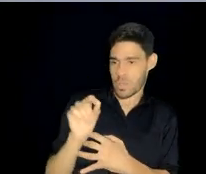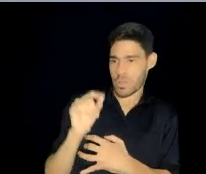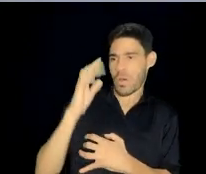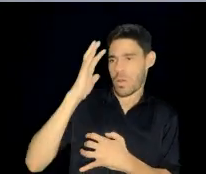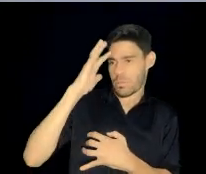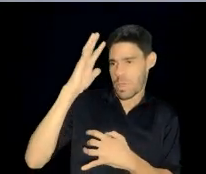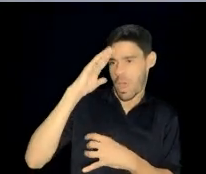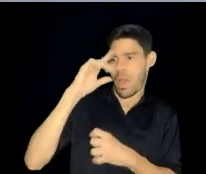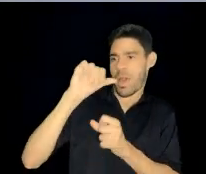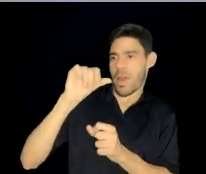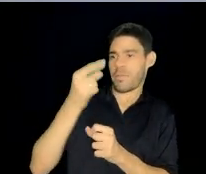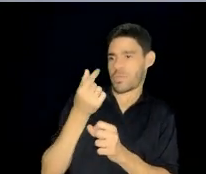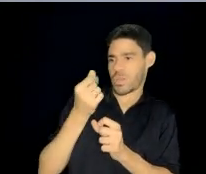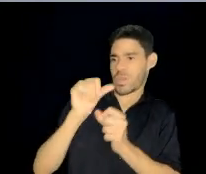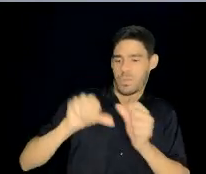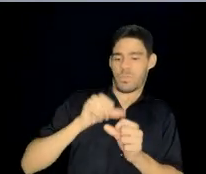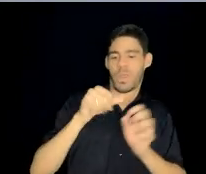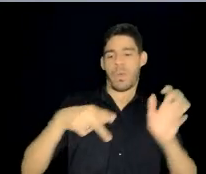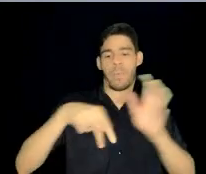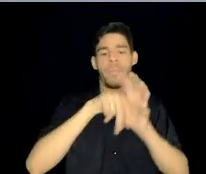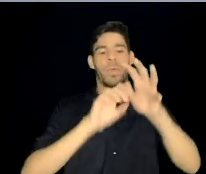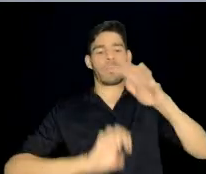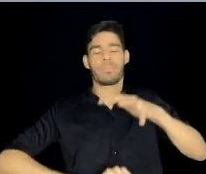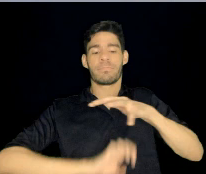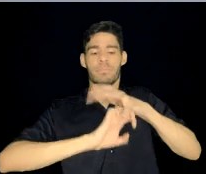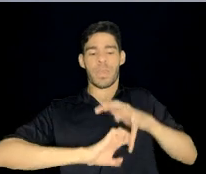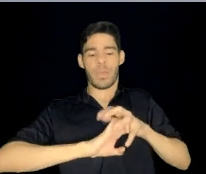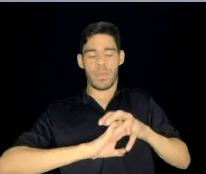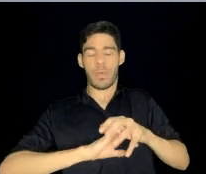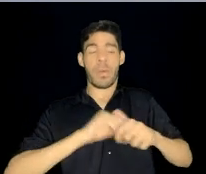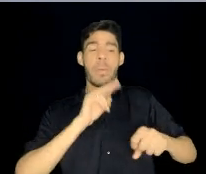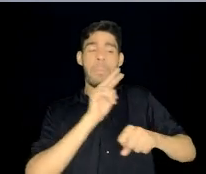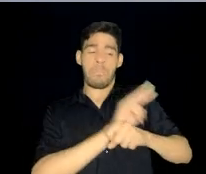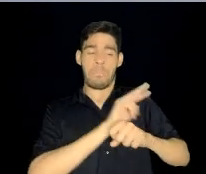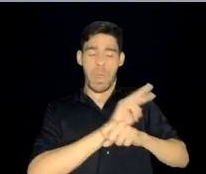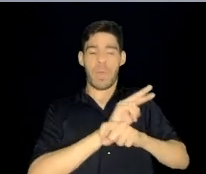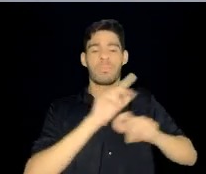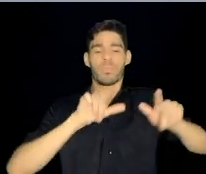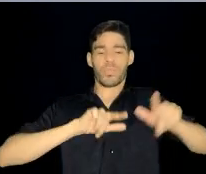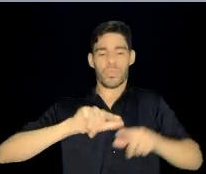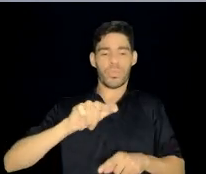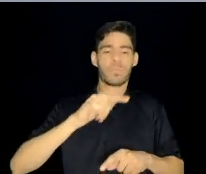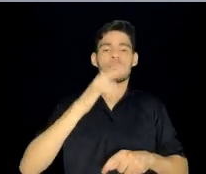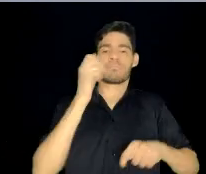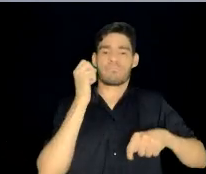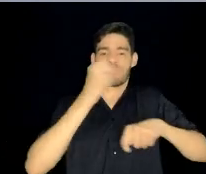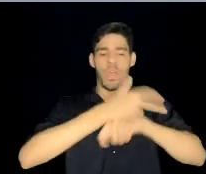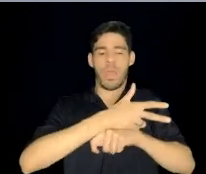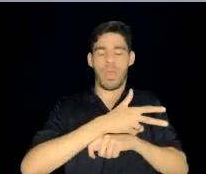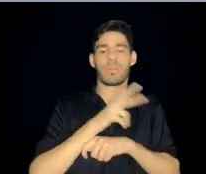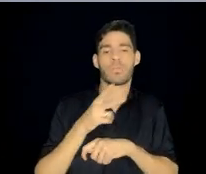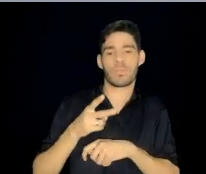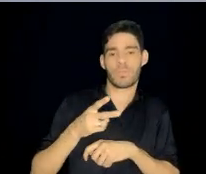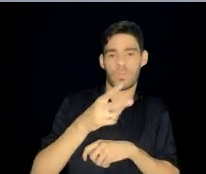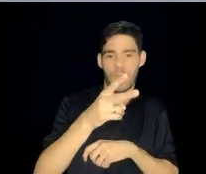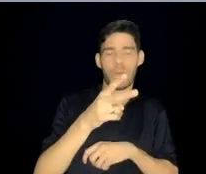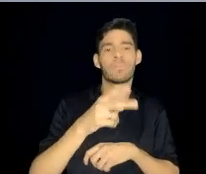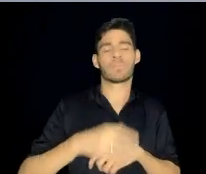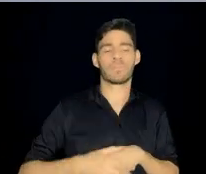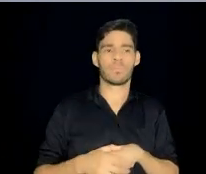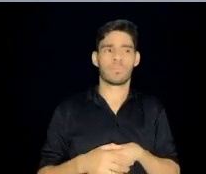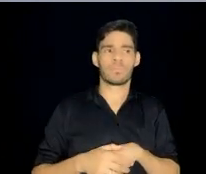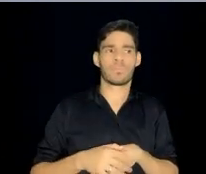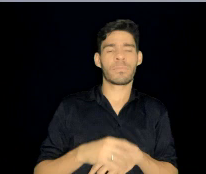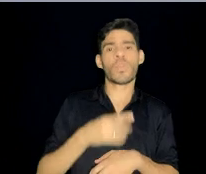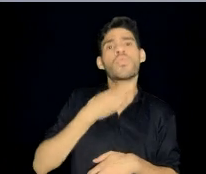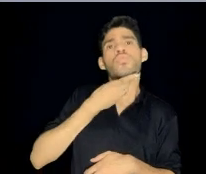por reverter os valores para a própria empresa e até para preservar os empregos, né, que